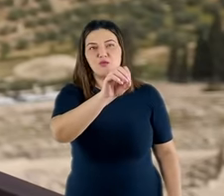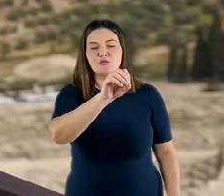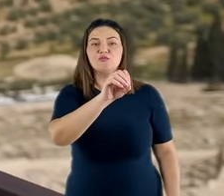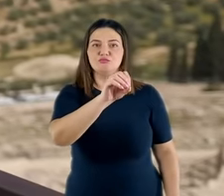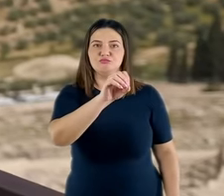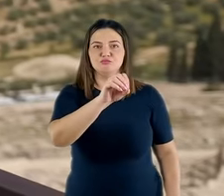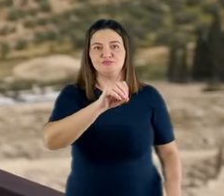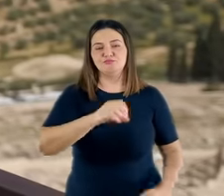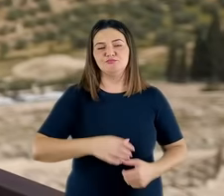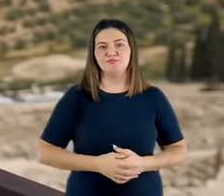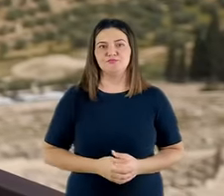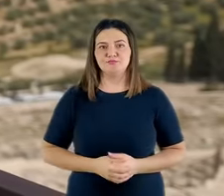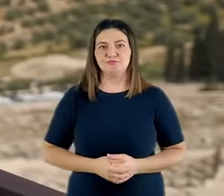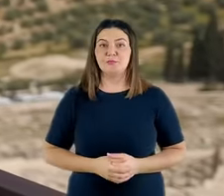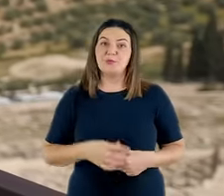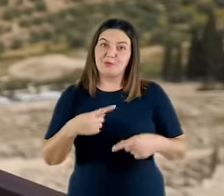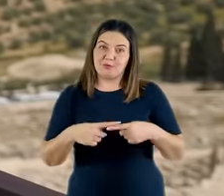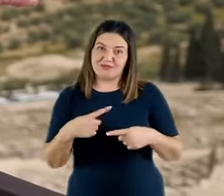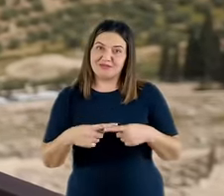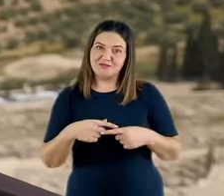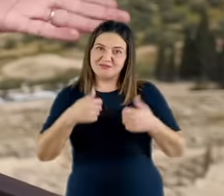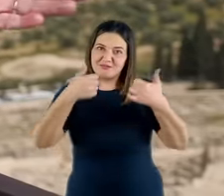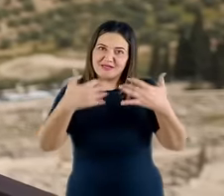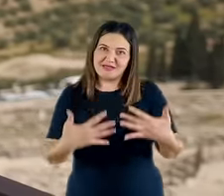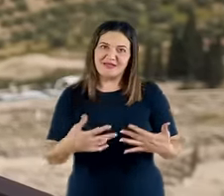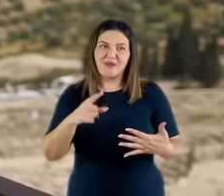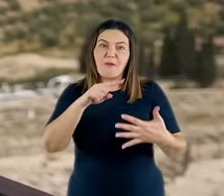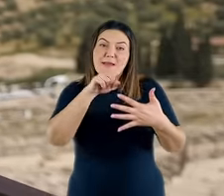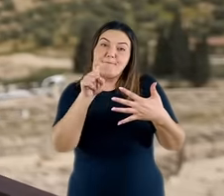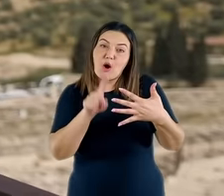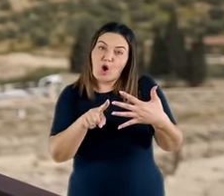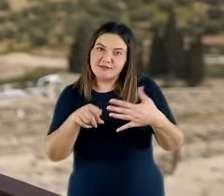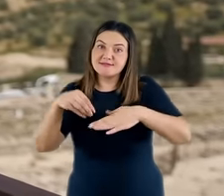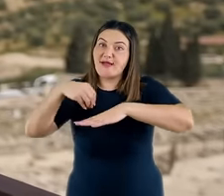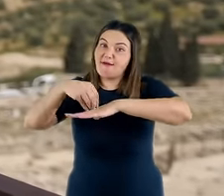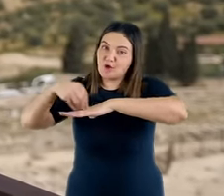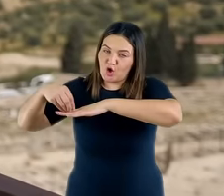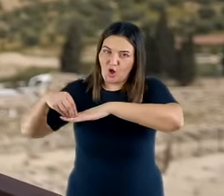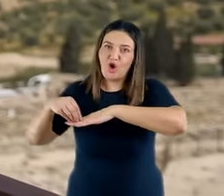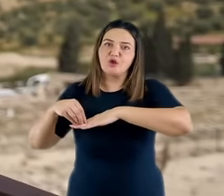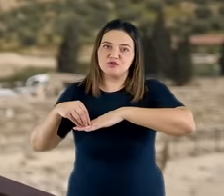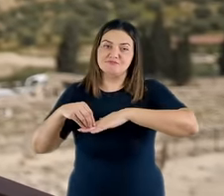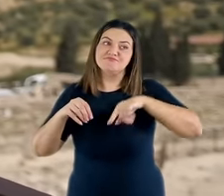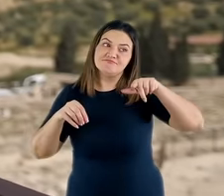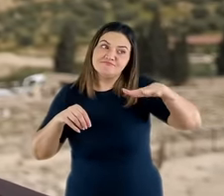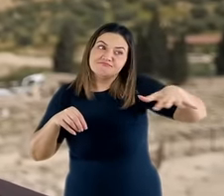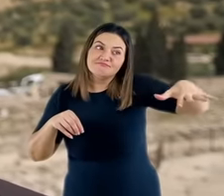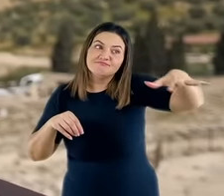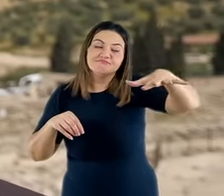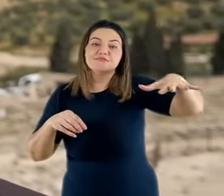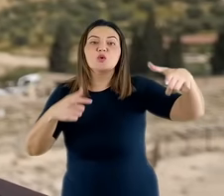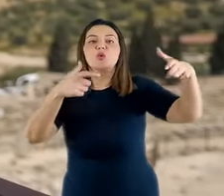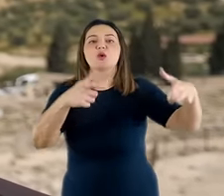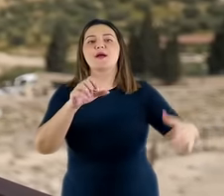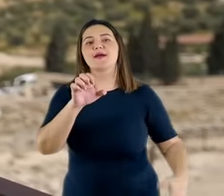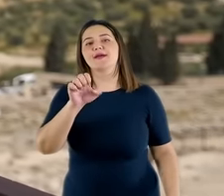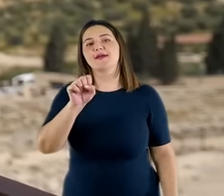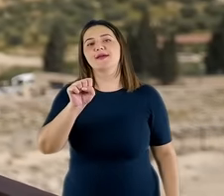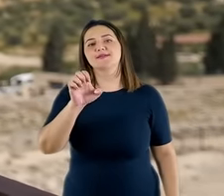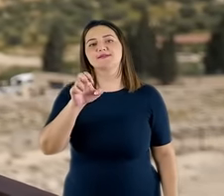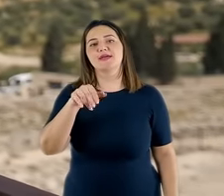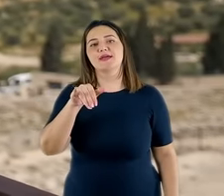região de Sion, ou de Sião, porque, de acordo, como eu falei, com uma hipótese arqueológica, aquele era o setor dos